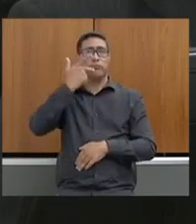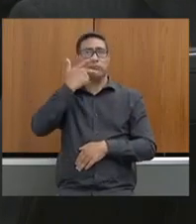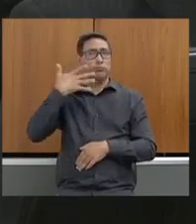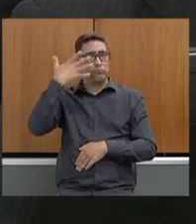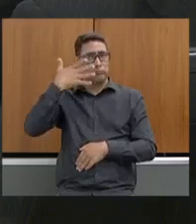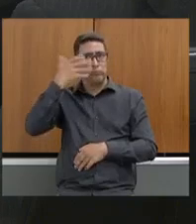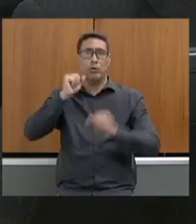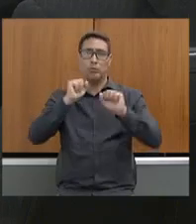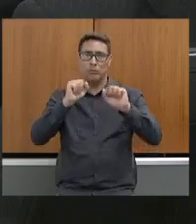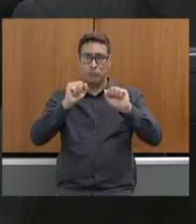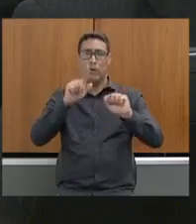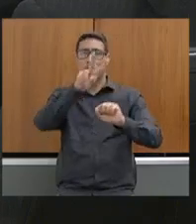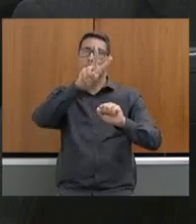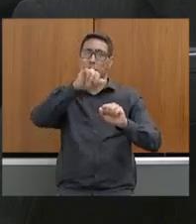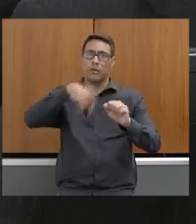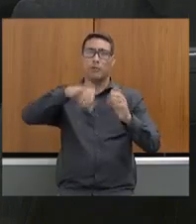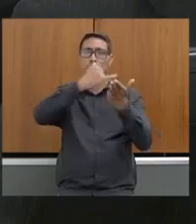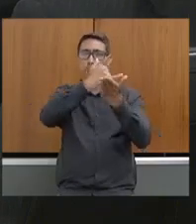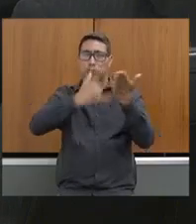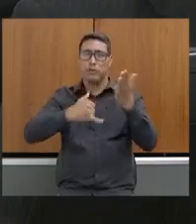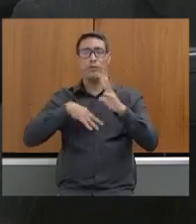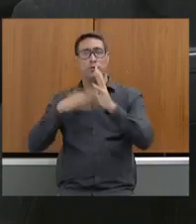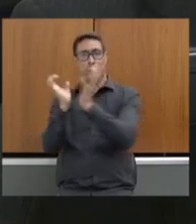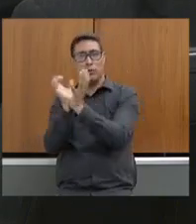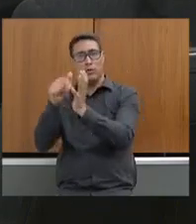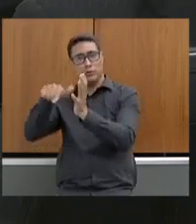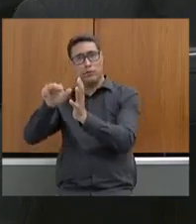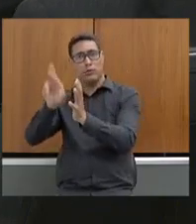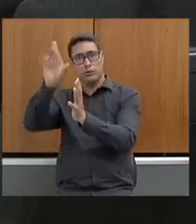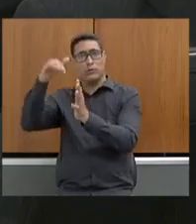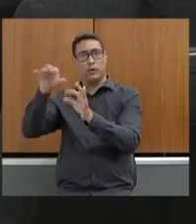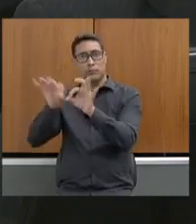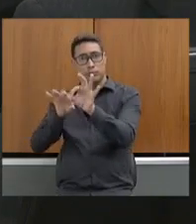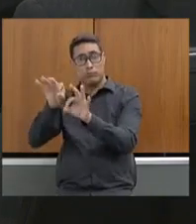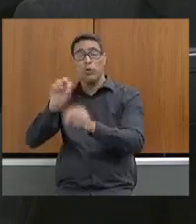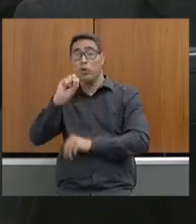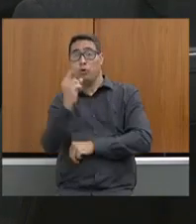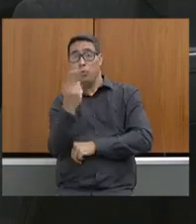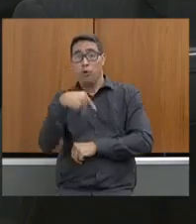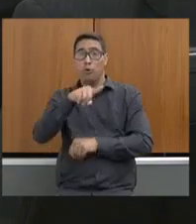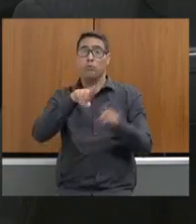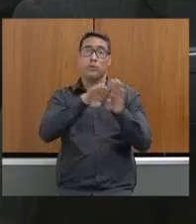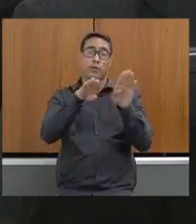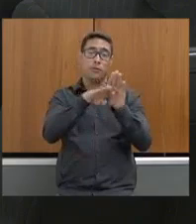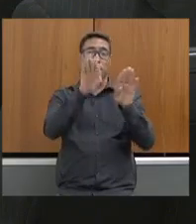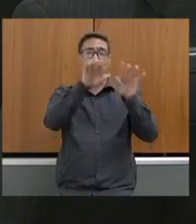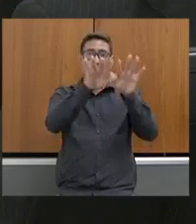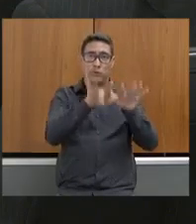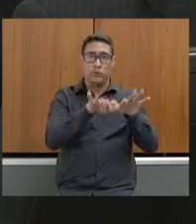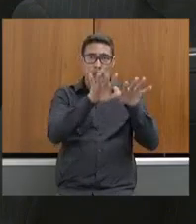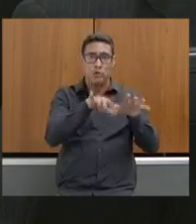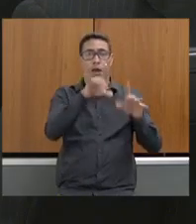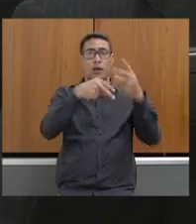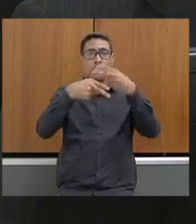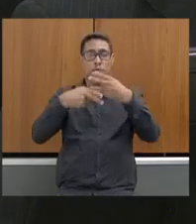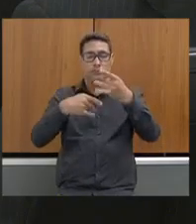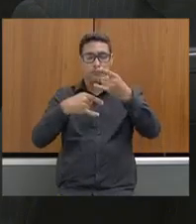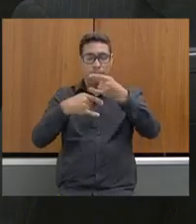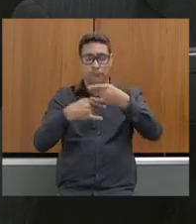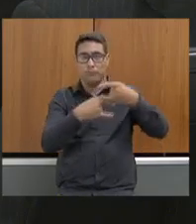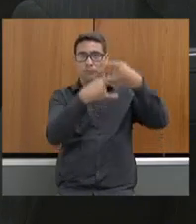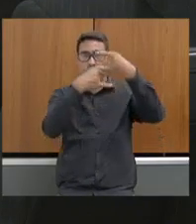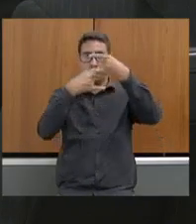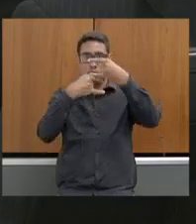pessoalmente junto à assessoria da comissão ou pelo chat do Zoom, os que estiverem participando de forma remota.